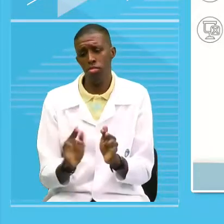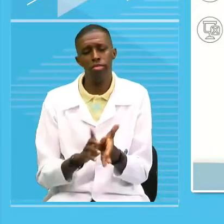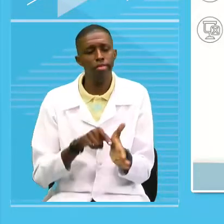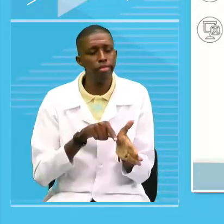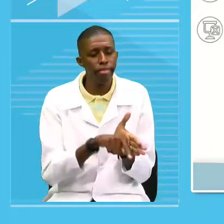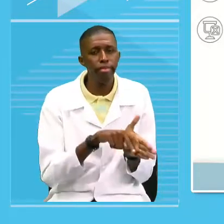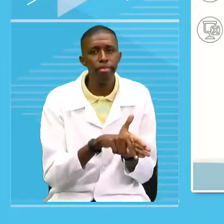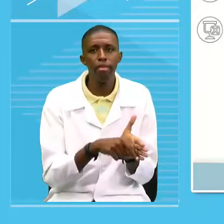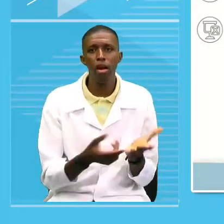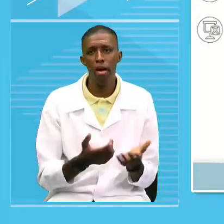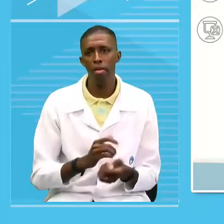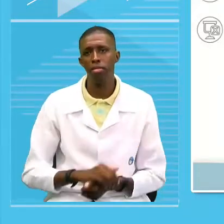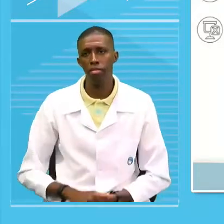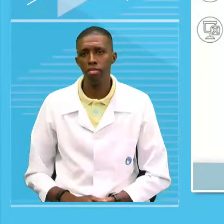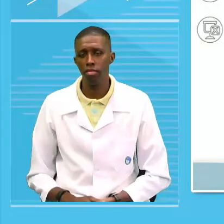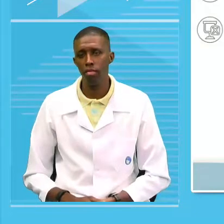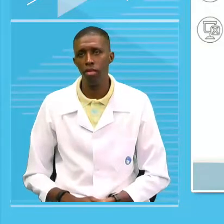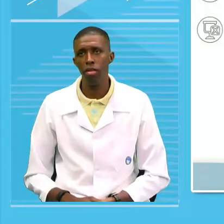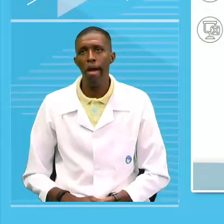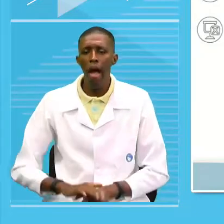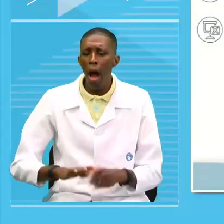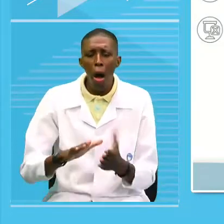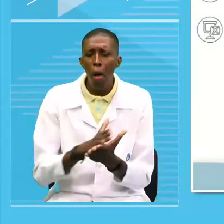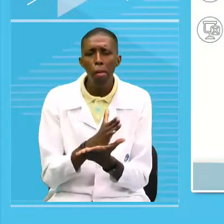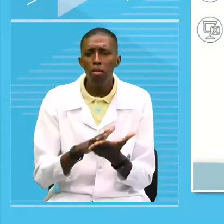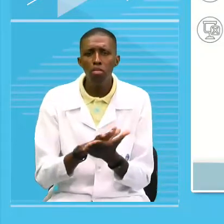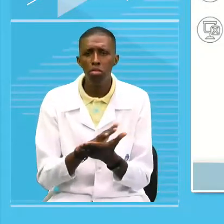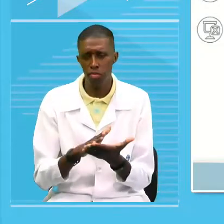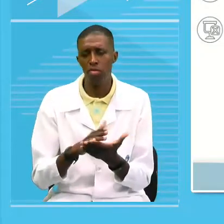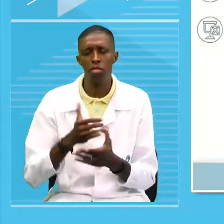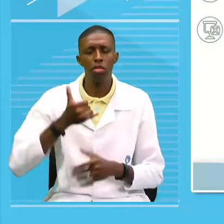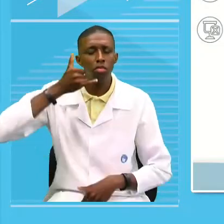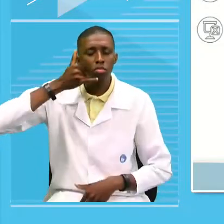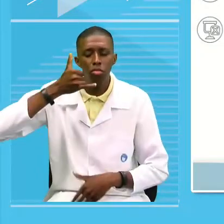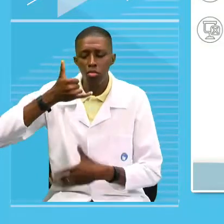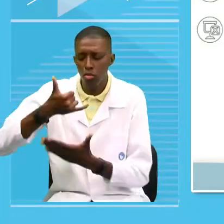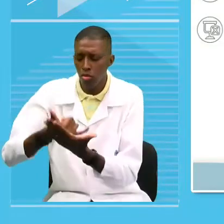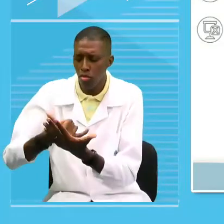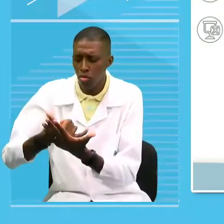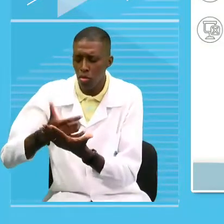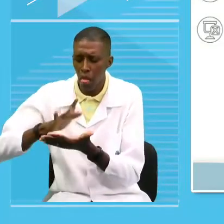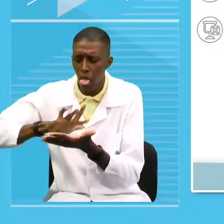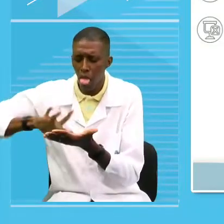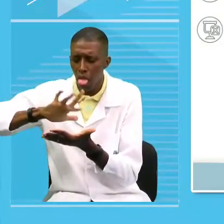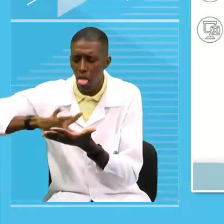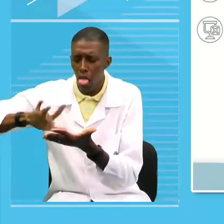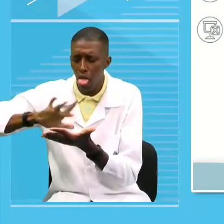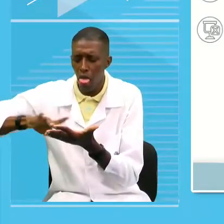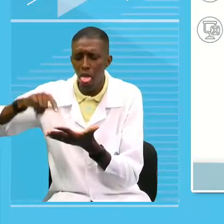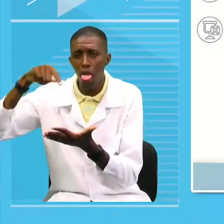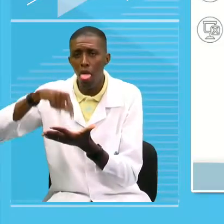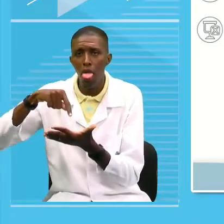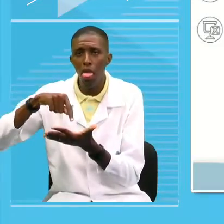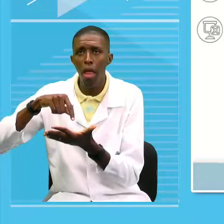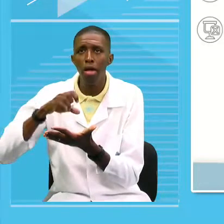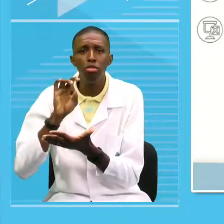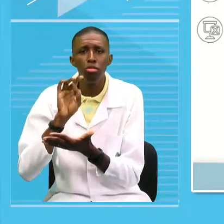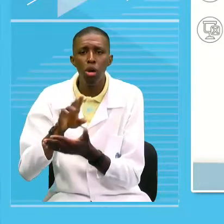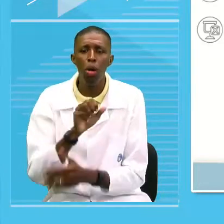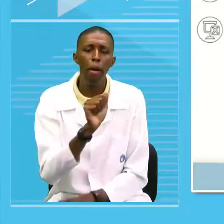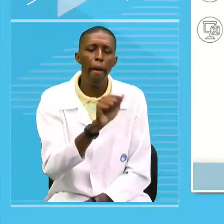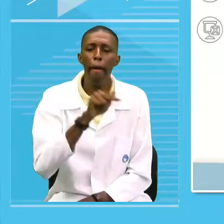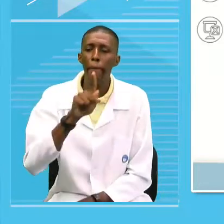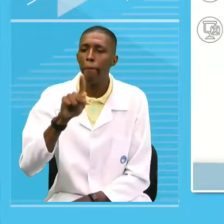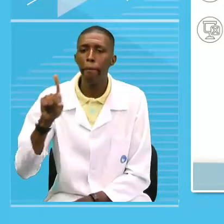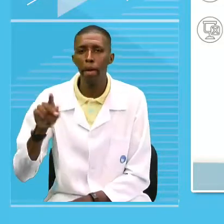é o Tik Tok o Instagram o Twitter WhatsApp e ninguém tem mais o Google né